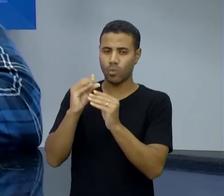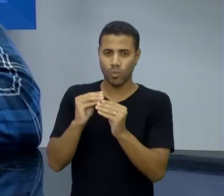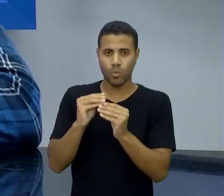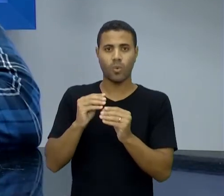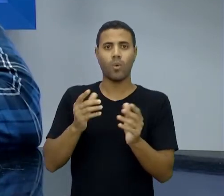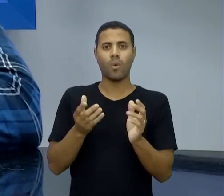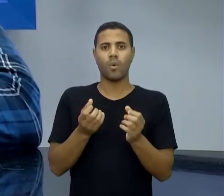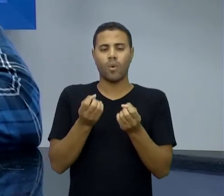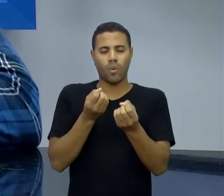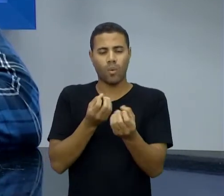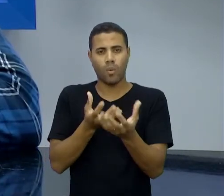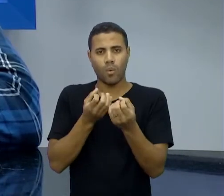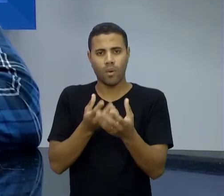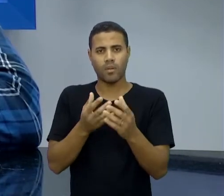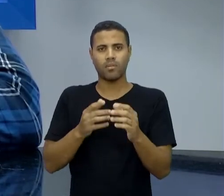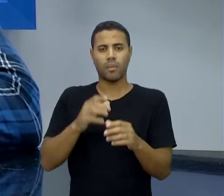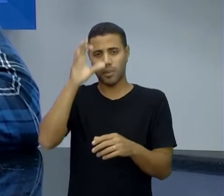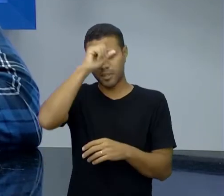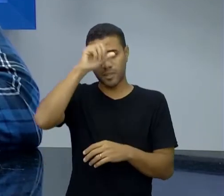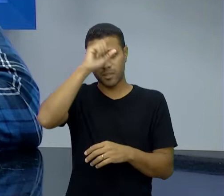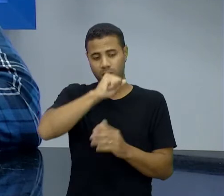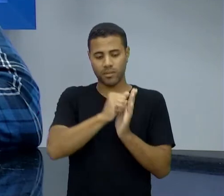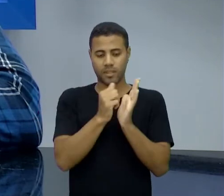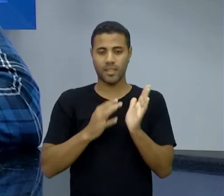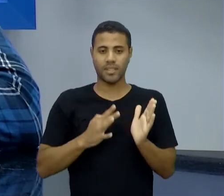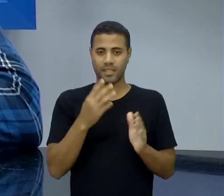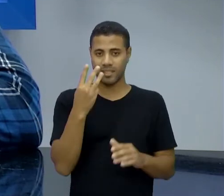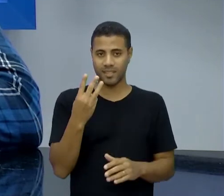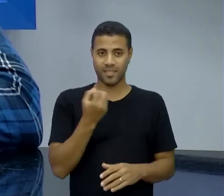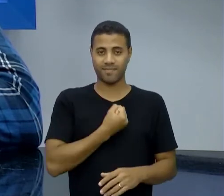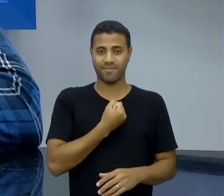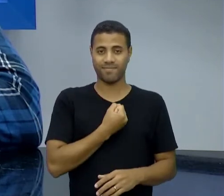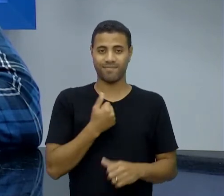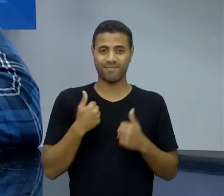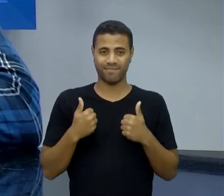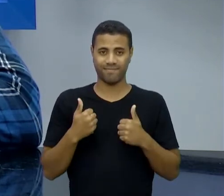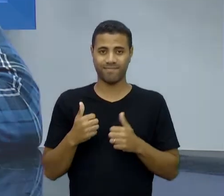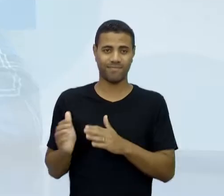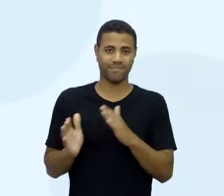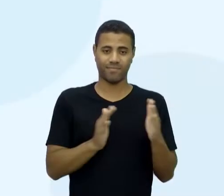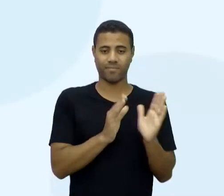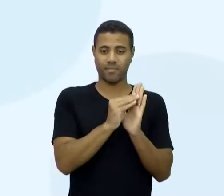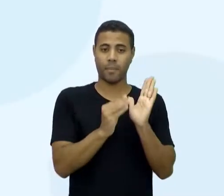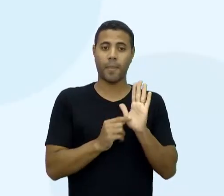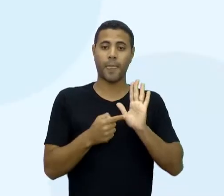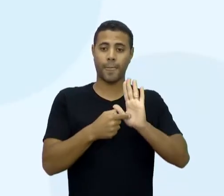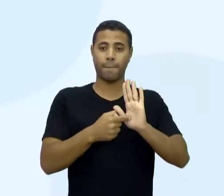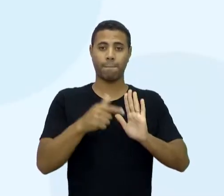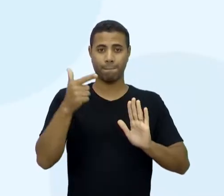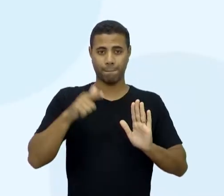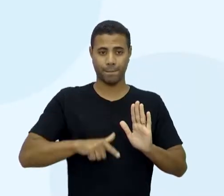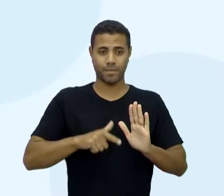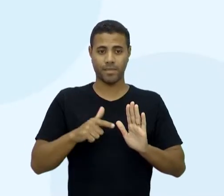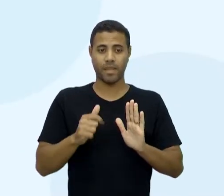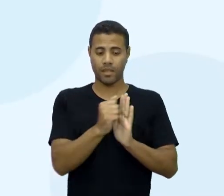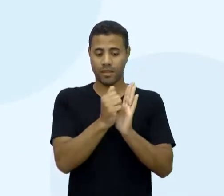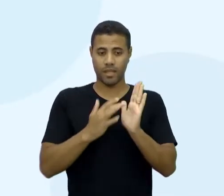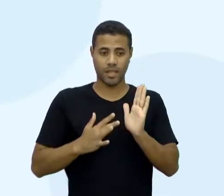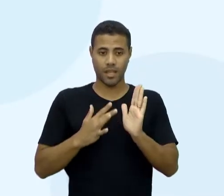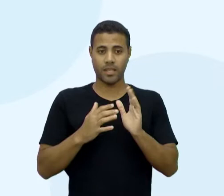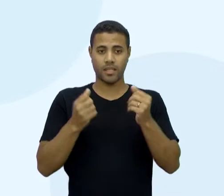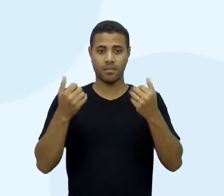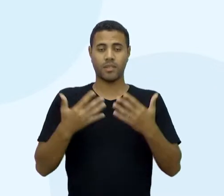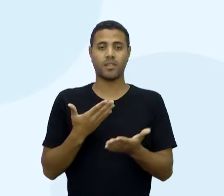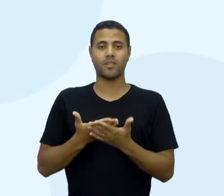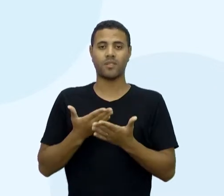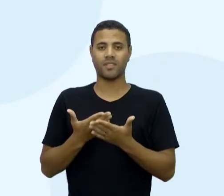aprendeu na atividade 3. Então, vamos lá para a nossa tela para a gente ver esses conteúdos. Hora aí da atividade dos